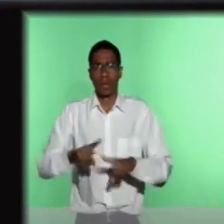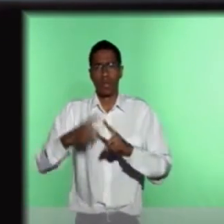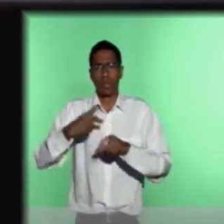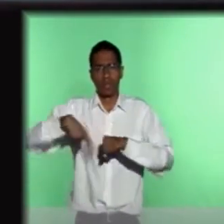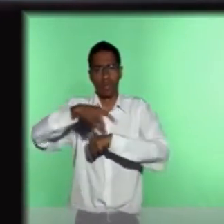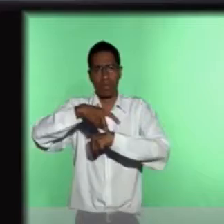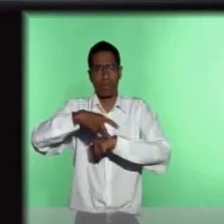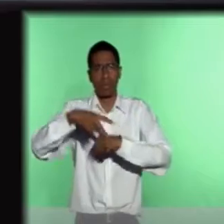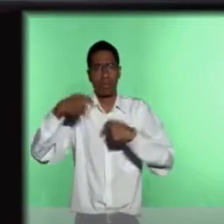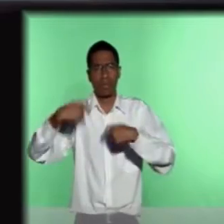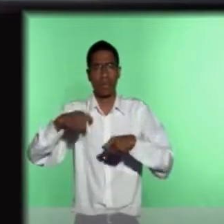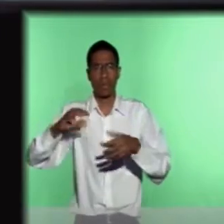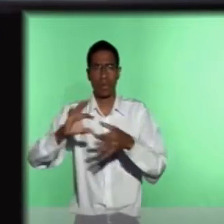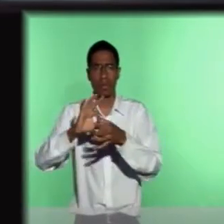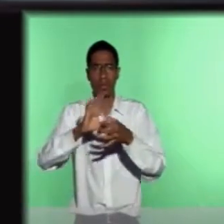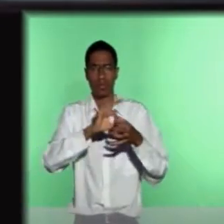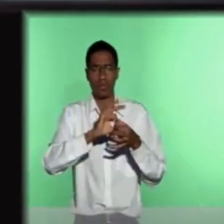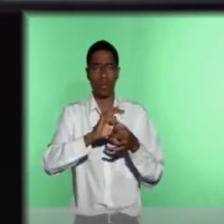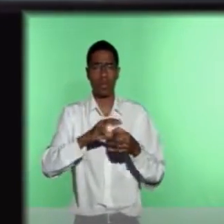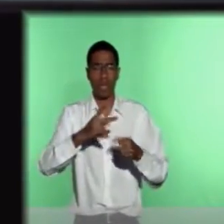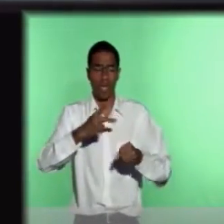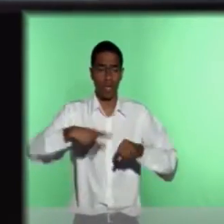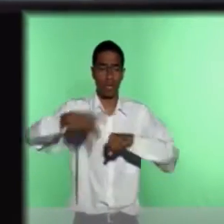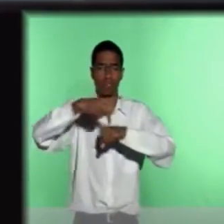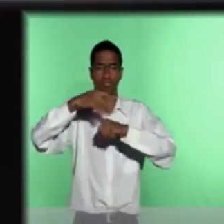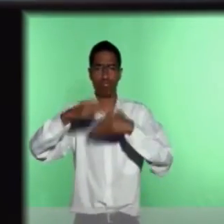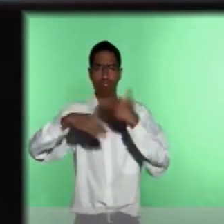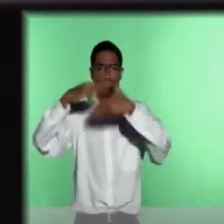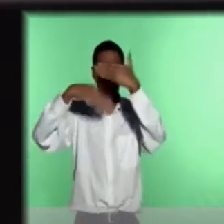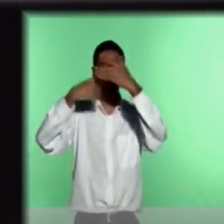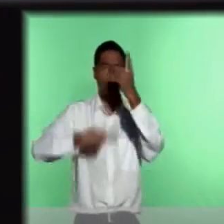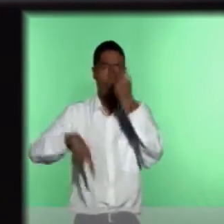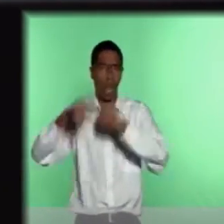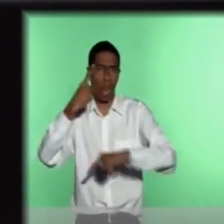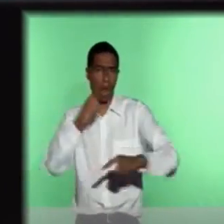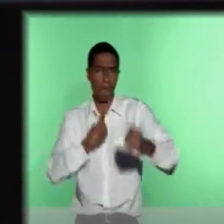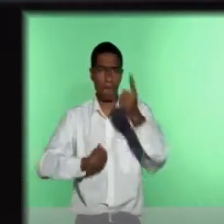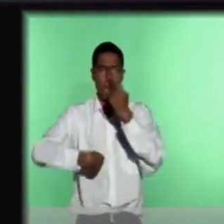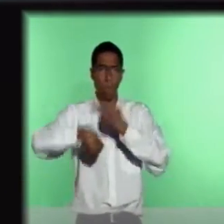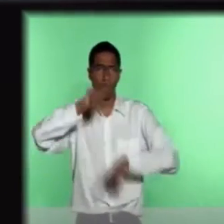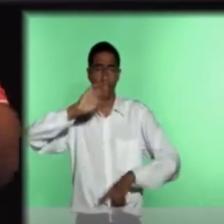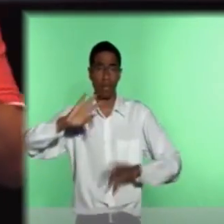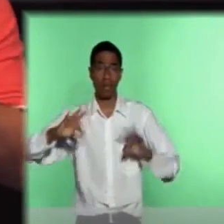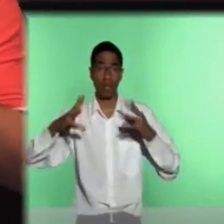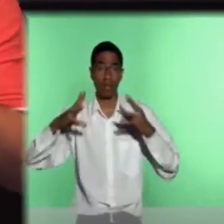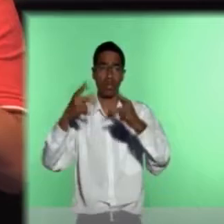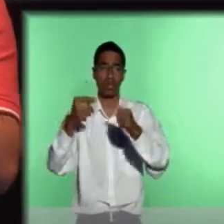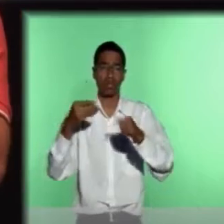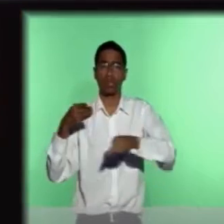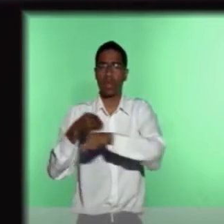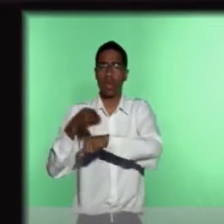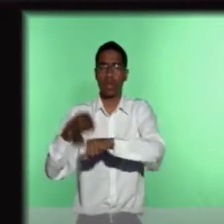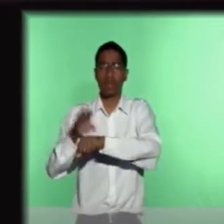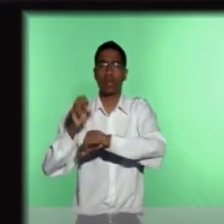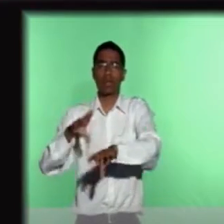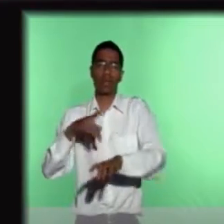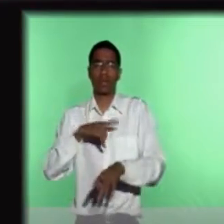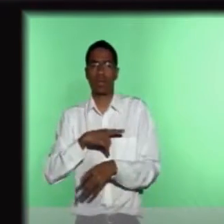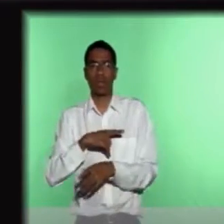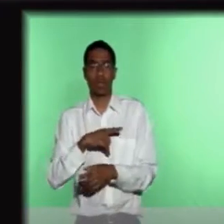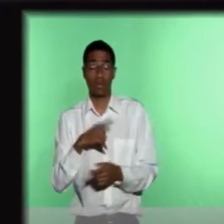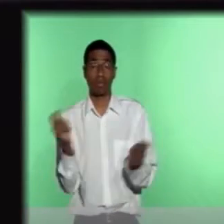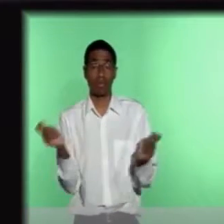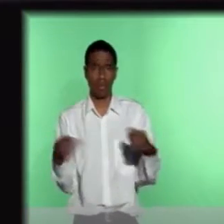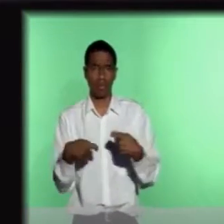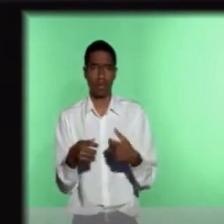precisam evoluir, a comunidade internacional precisa evoluir para garantir que todos tenham acesso à educação. Países, inclusive, têm uma tradição